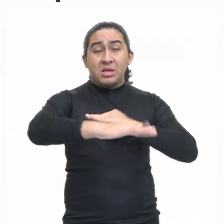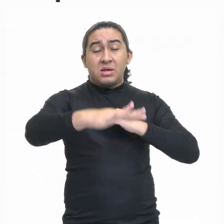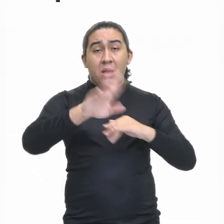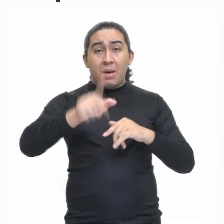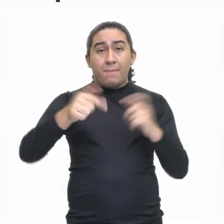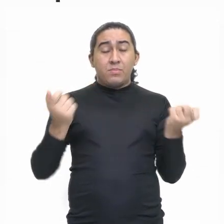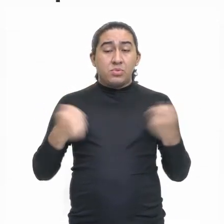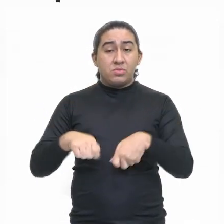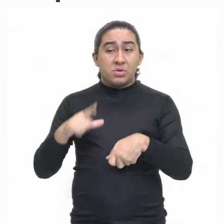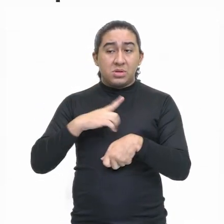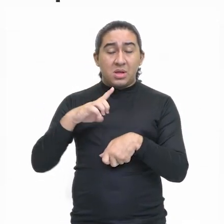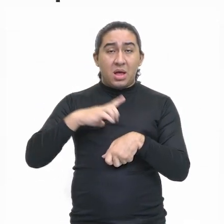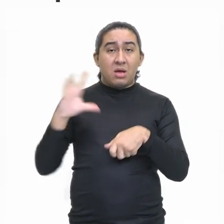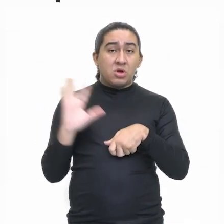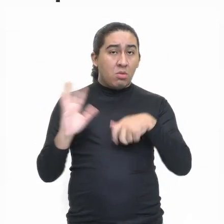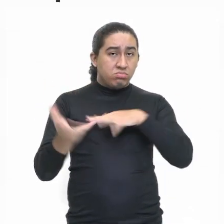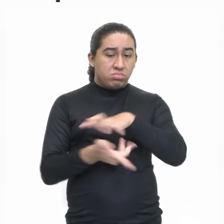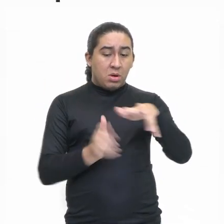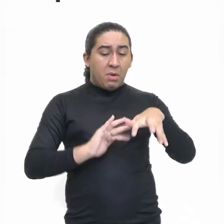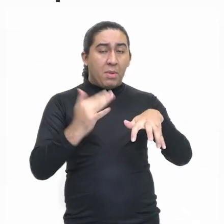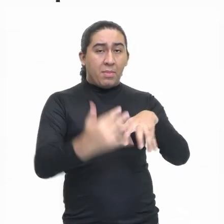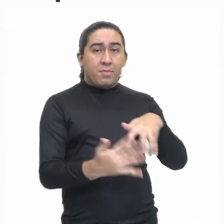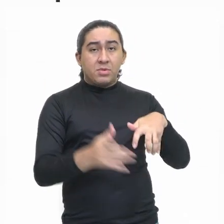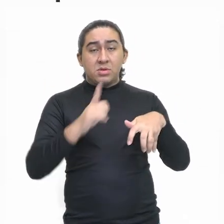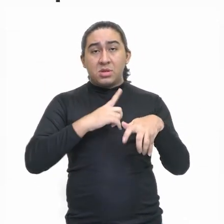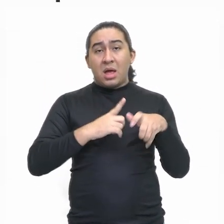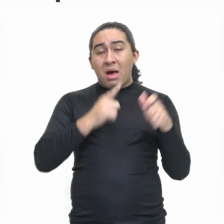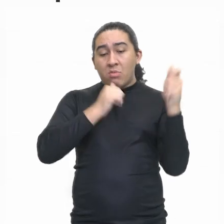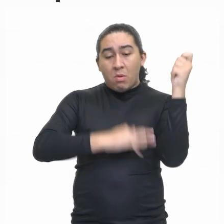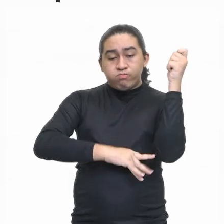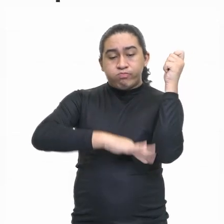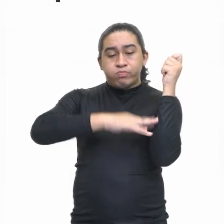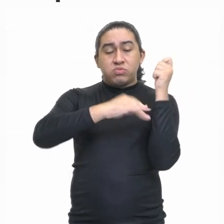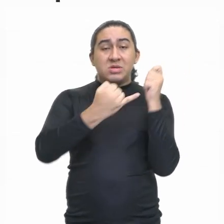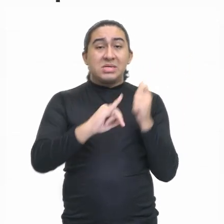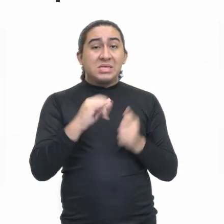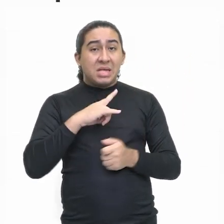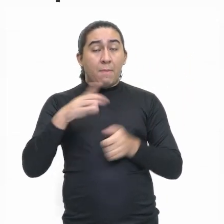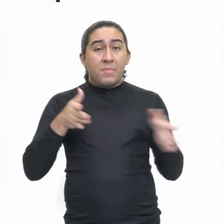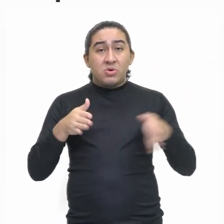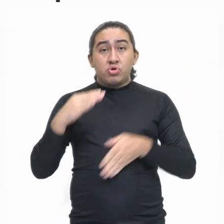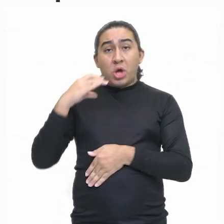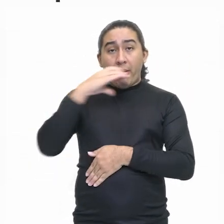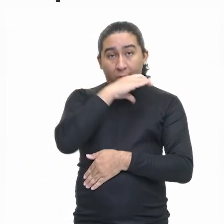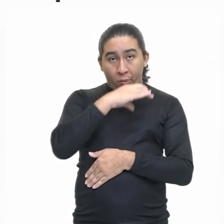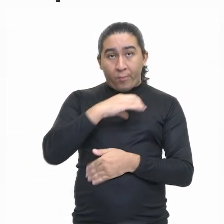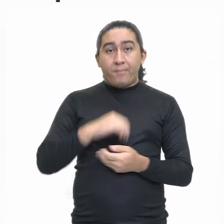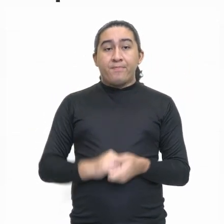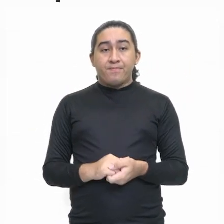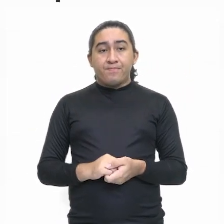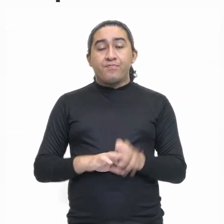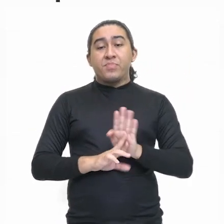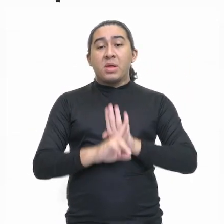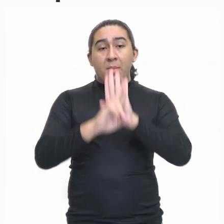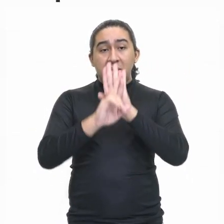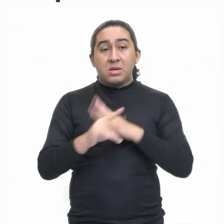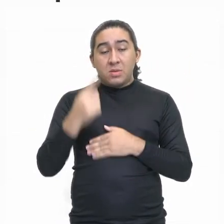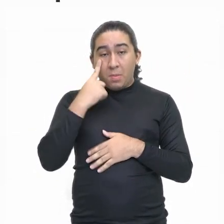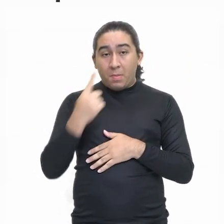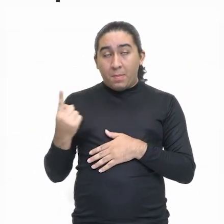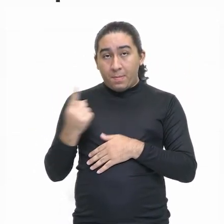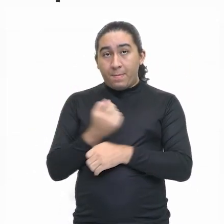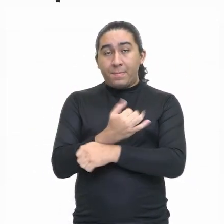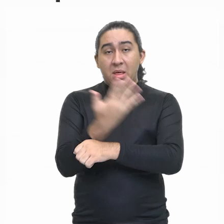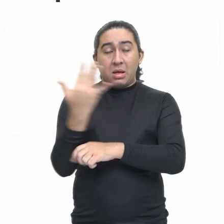tropical continental, com áreas inundadas no verão, então nós temos aí uma representação de plantas